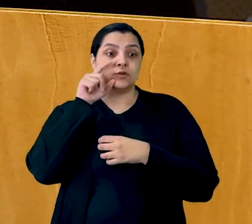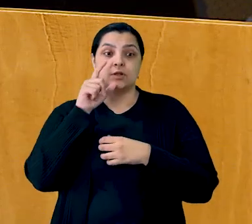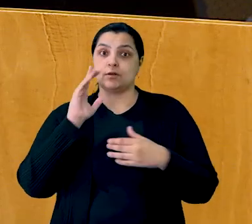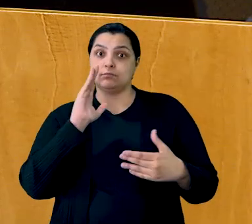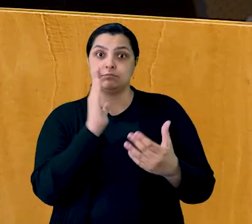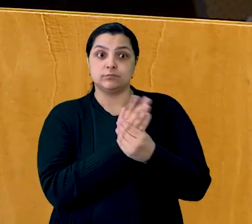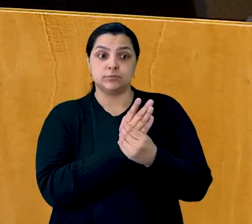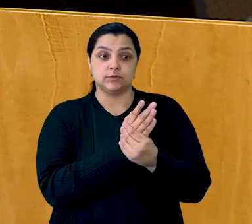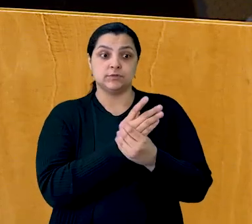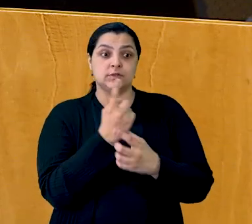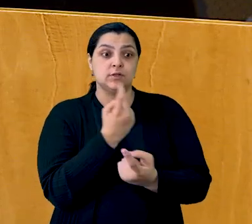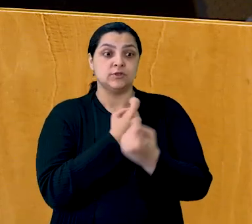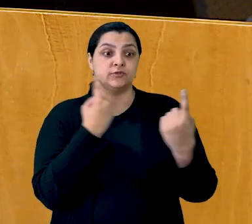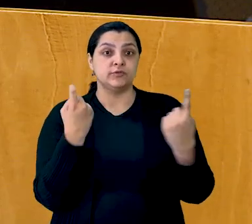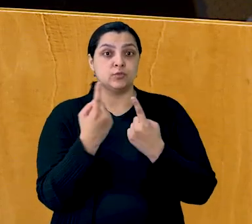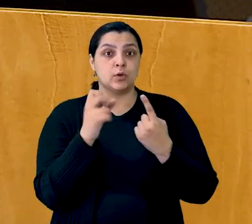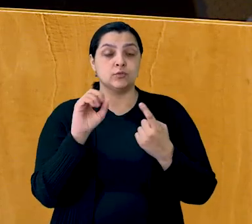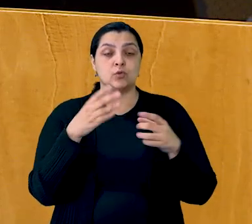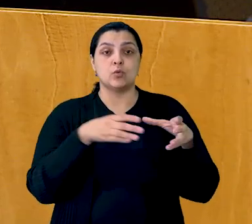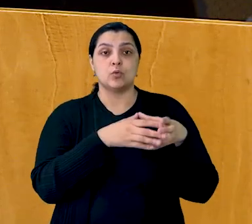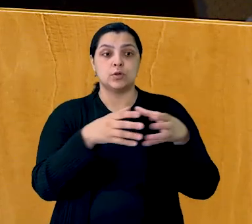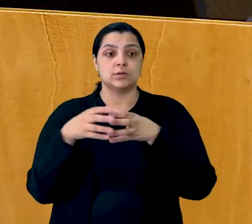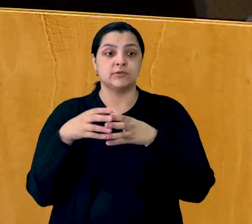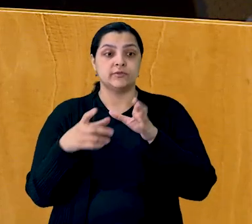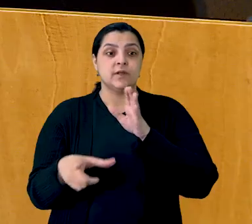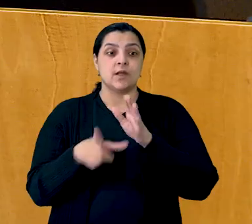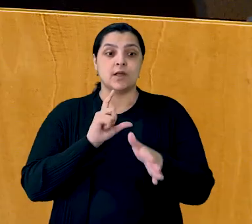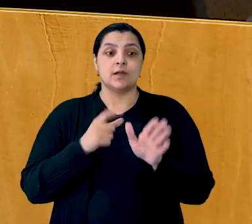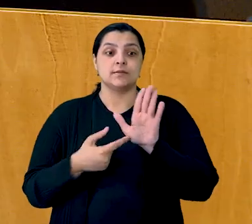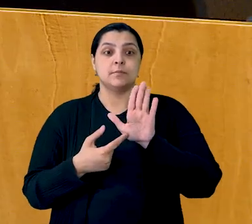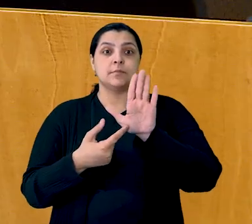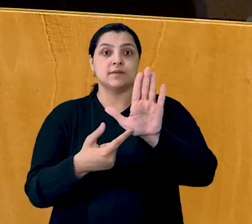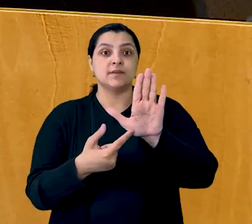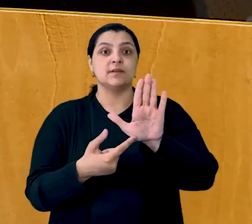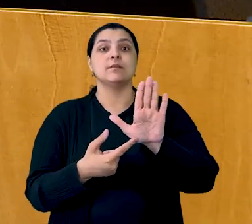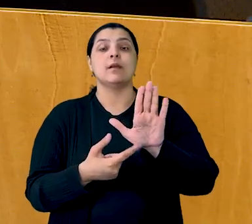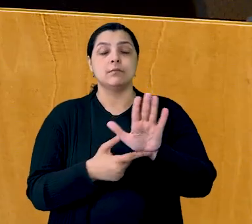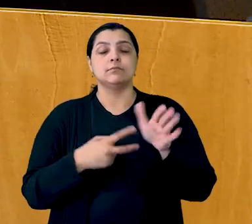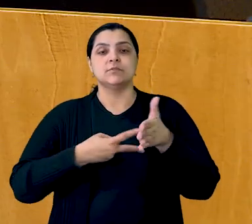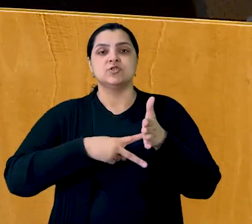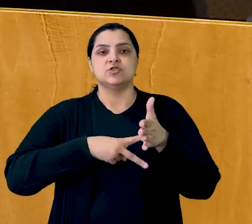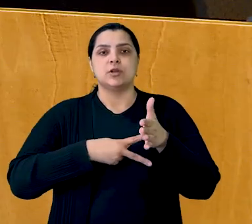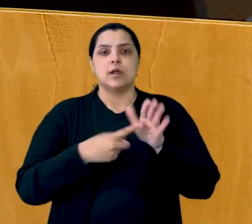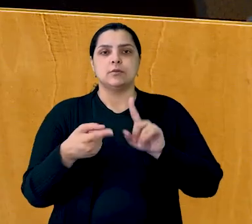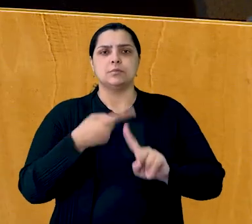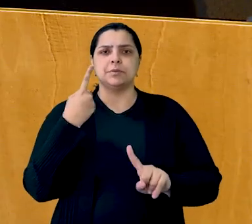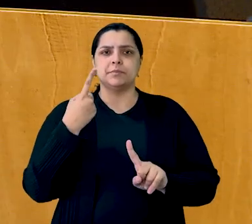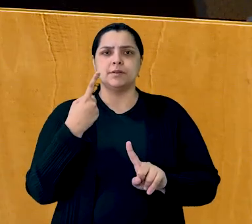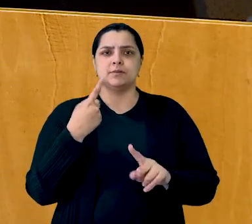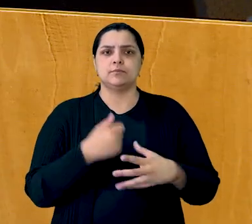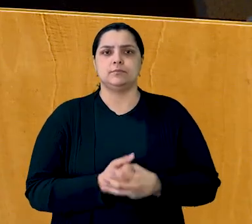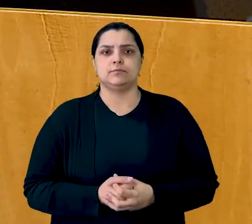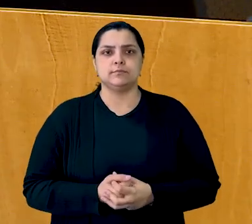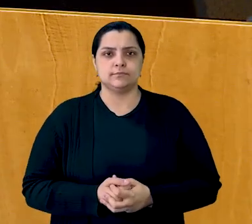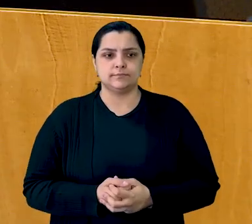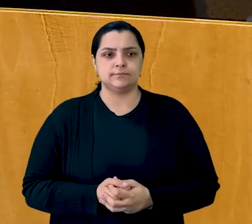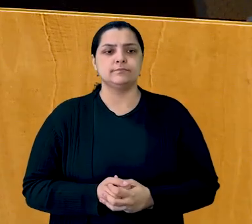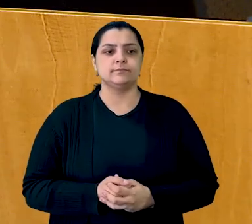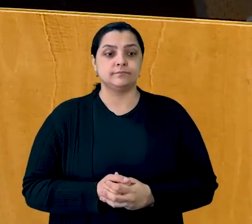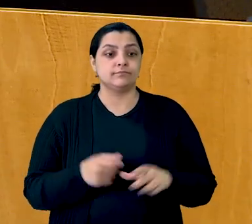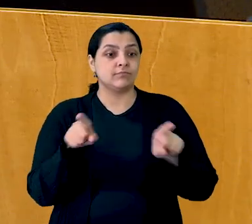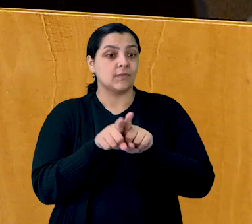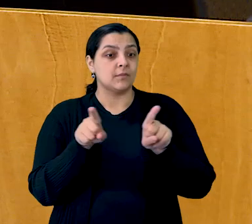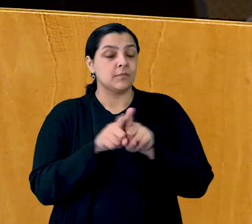não deveriam ajuizar ações individuais ou coletivas sem antes apresentar a controvérsia ao sindicato. Deveriam